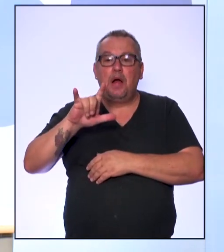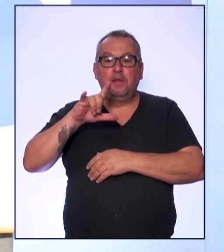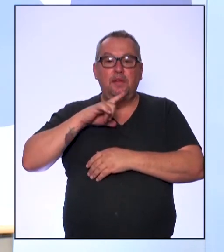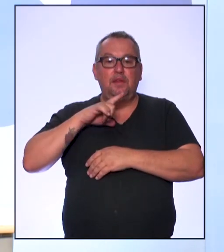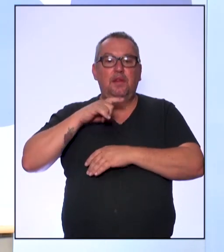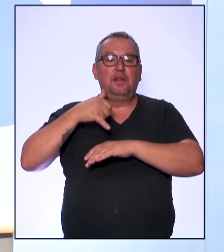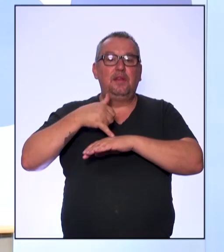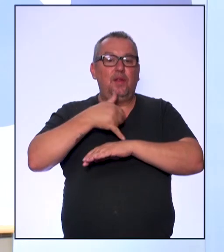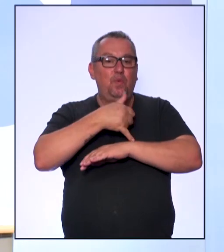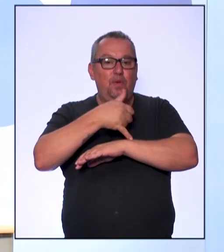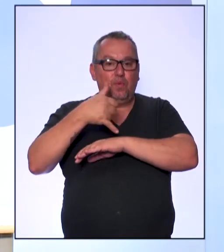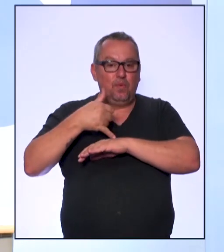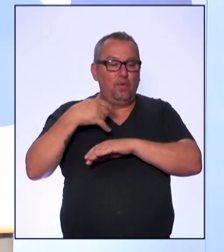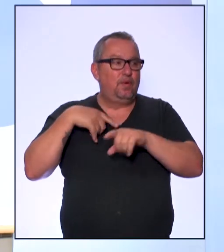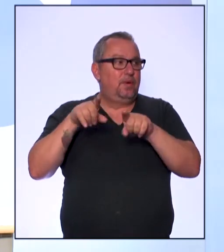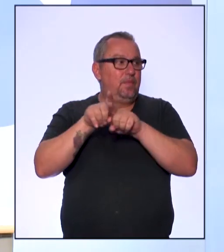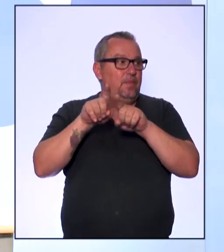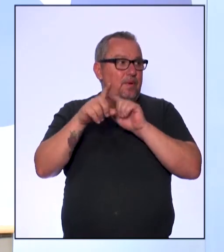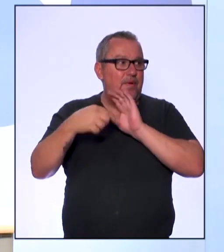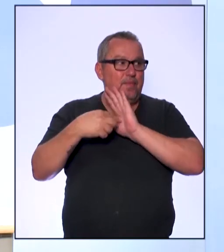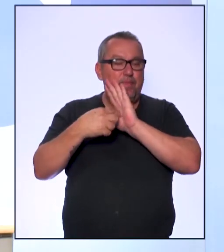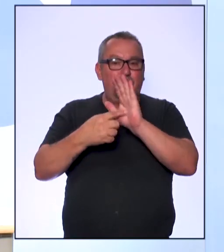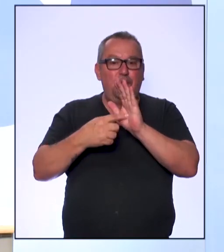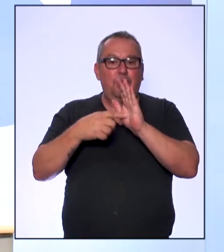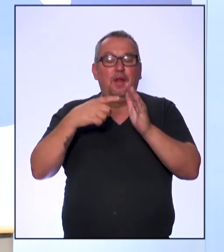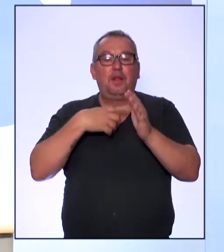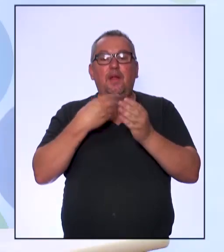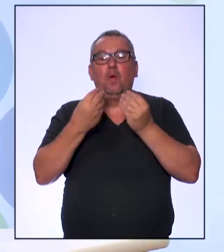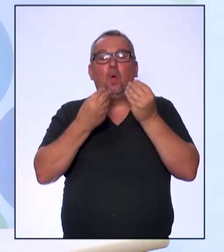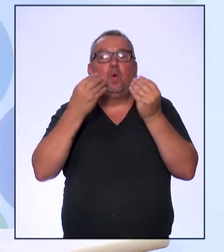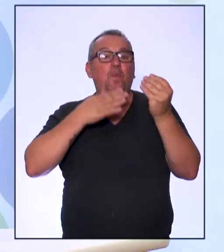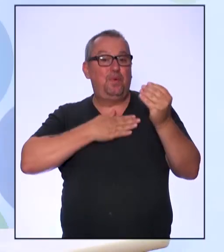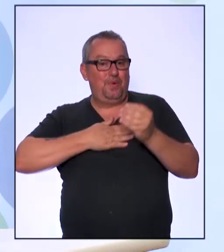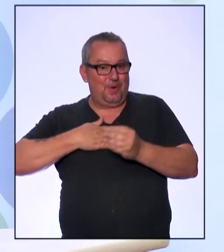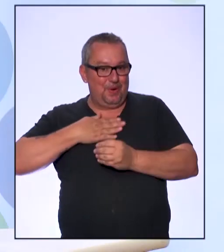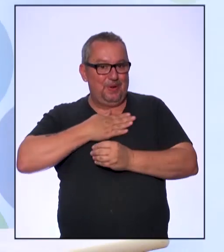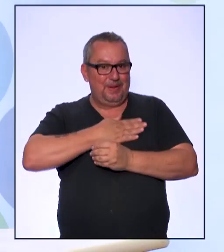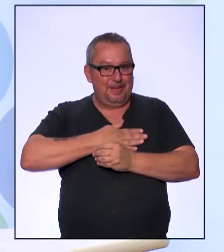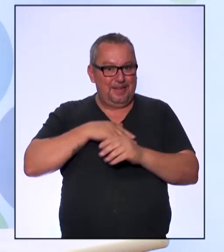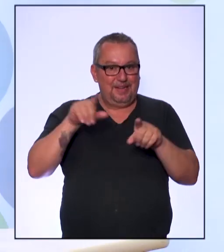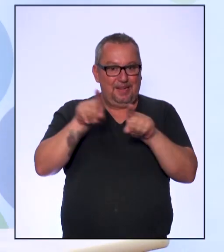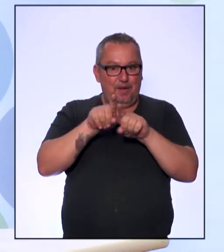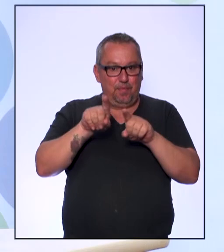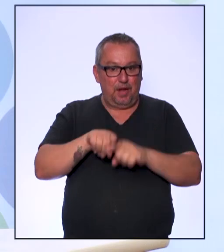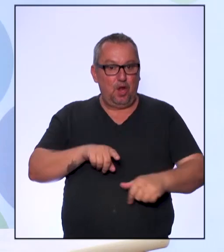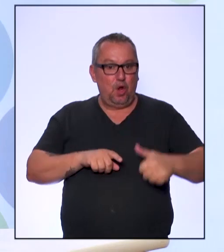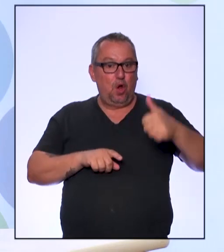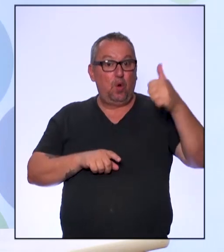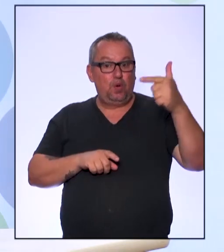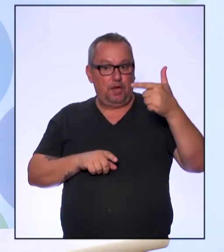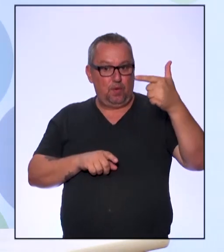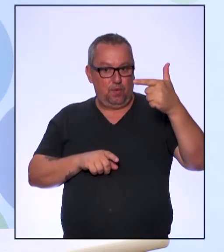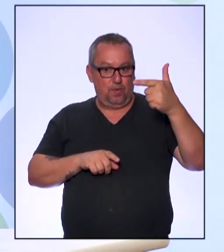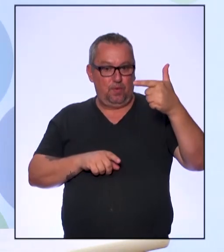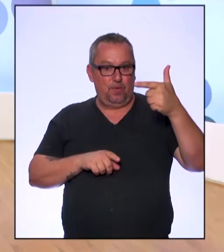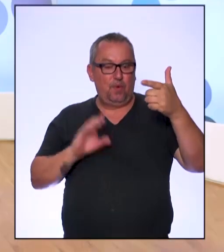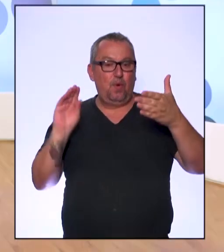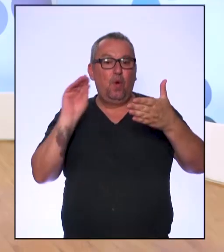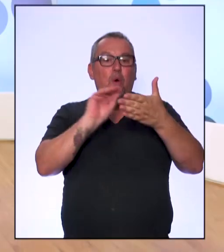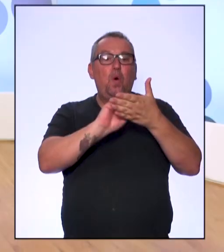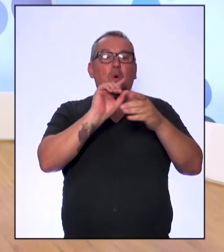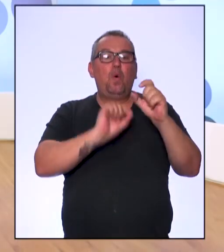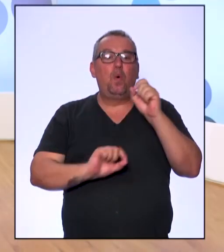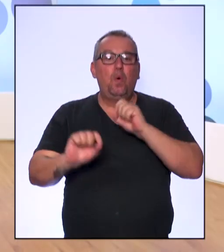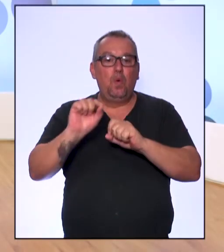Exatamente. Então, ele tem toda assim, ele se expressa, dá para perceber como ele gosta. O segundo, o que ele coloca, o autor? Ele